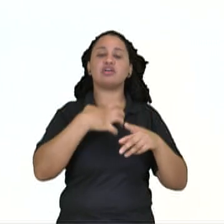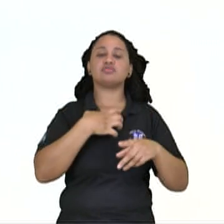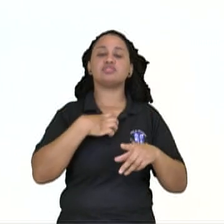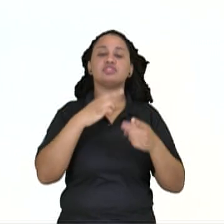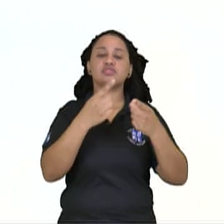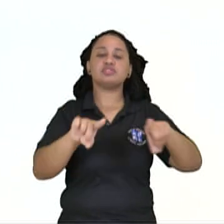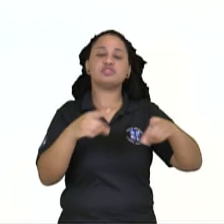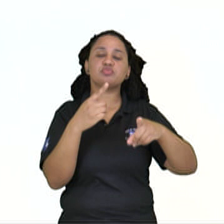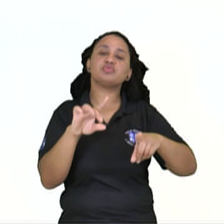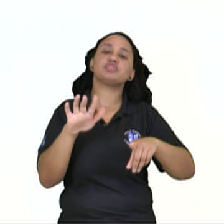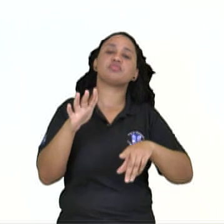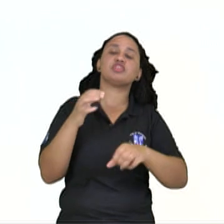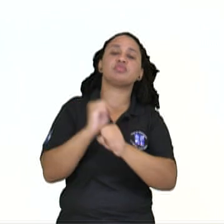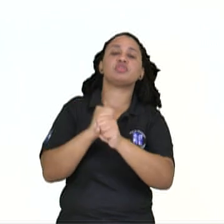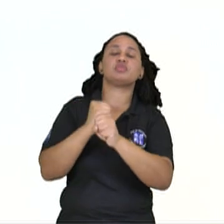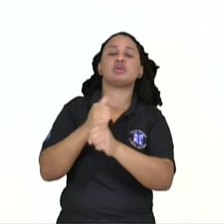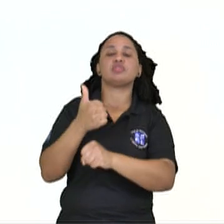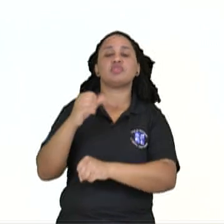dos anos de